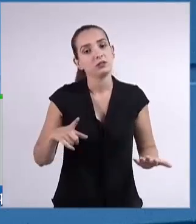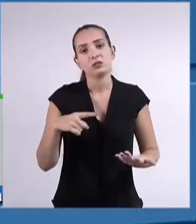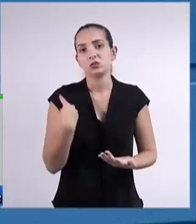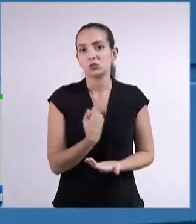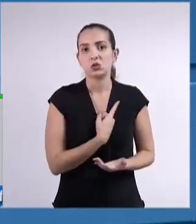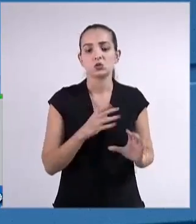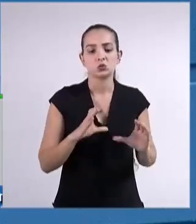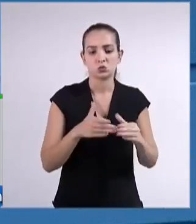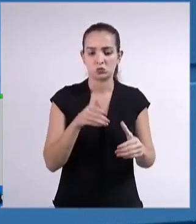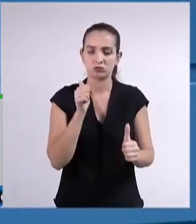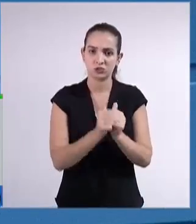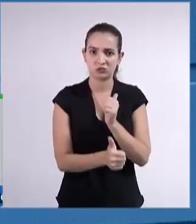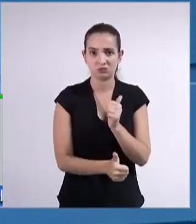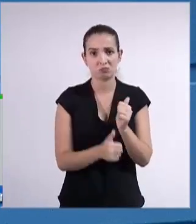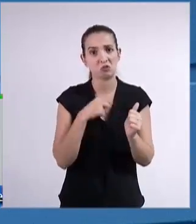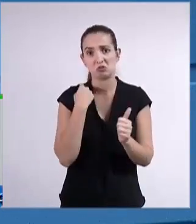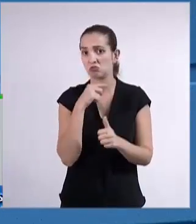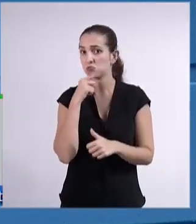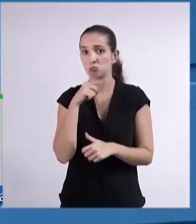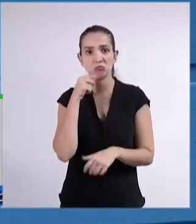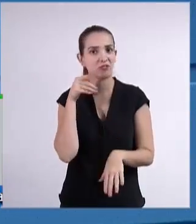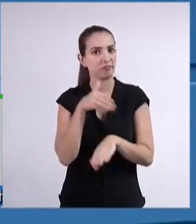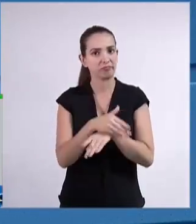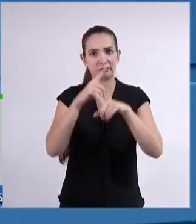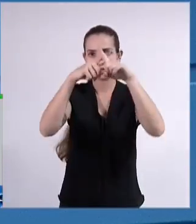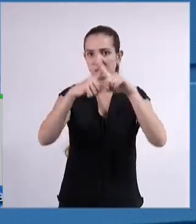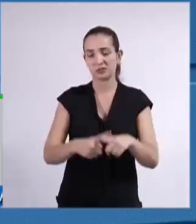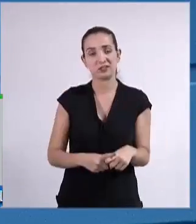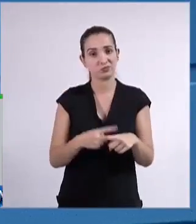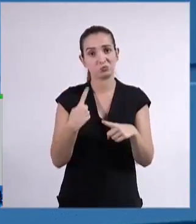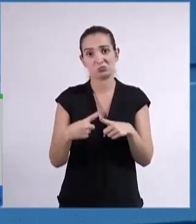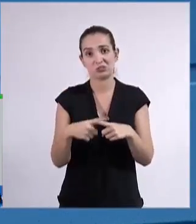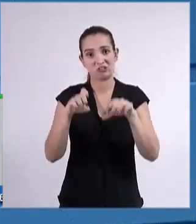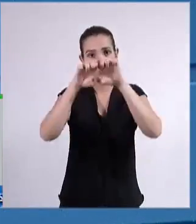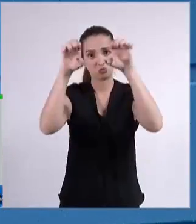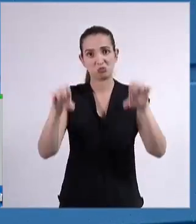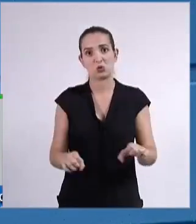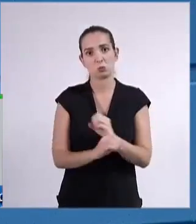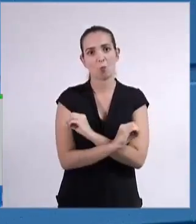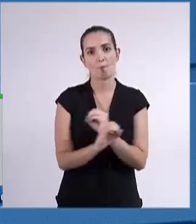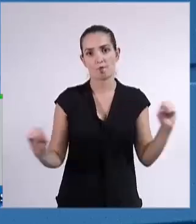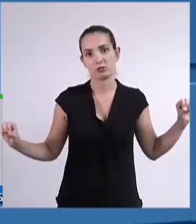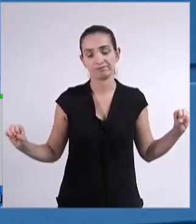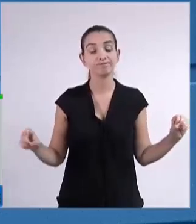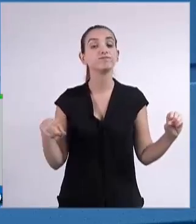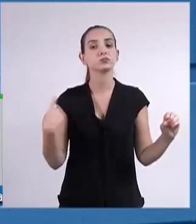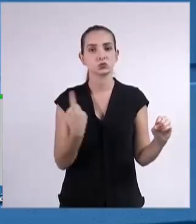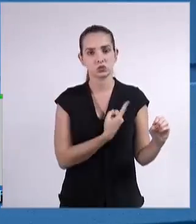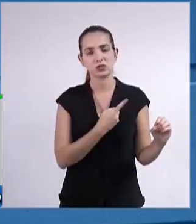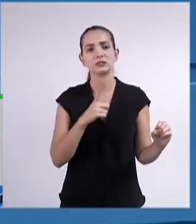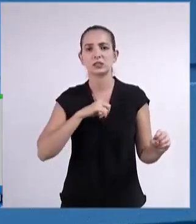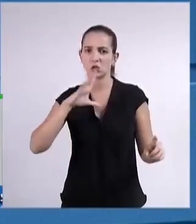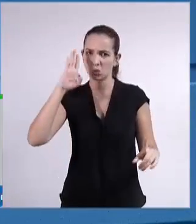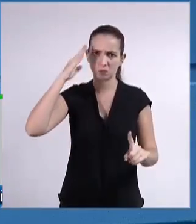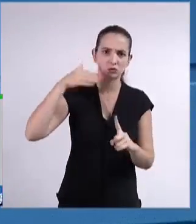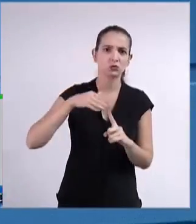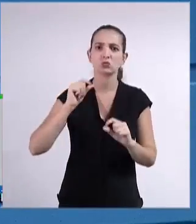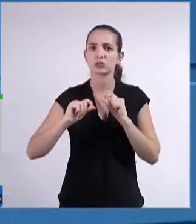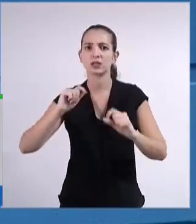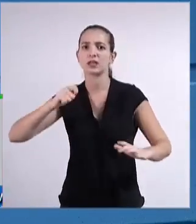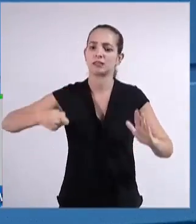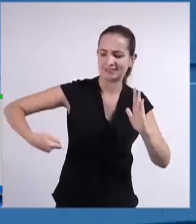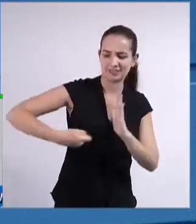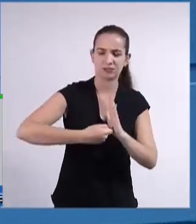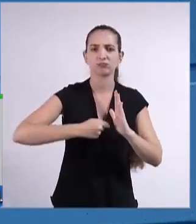de participar de um campeonato. Eu penso que nós fazemos o nosso papel, até de denunciar, quem sabe, de